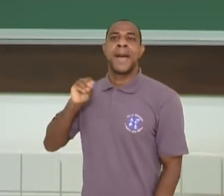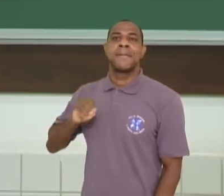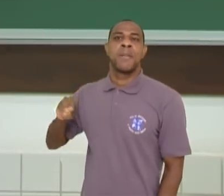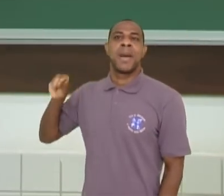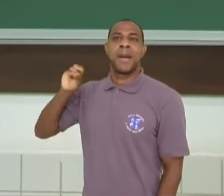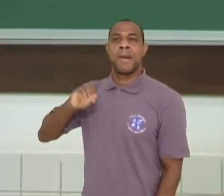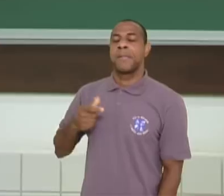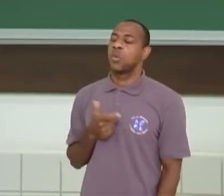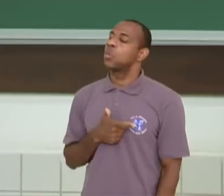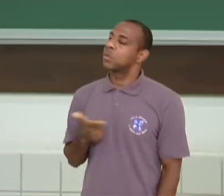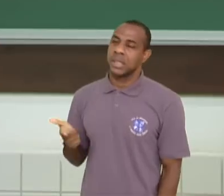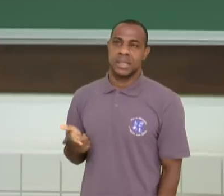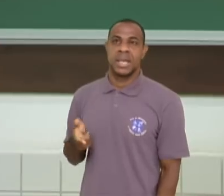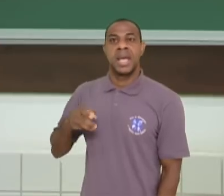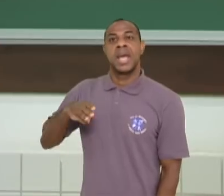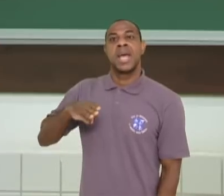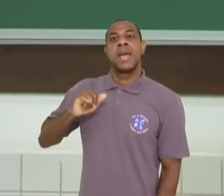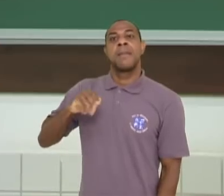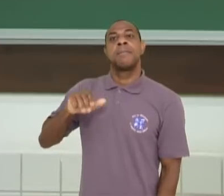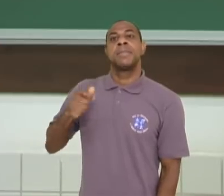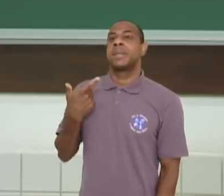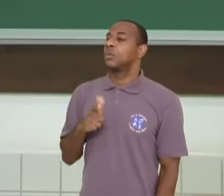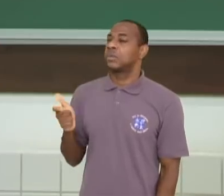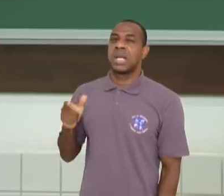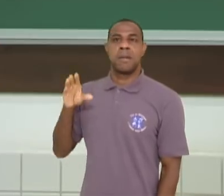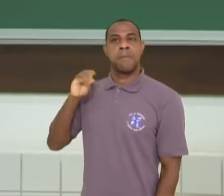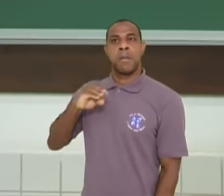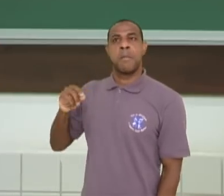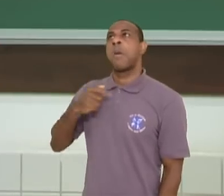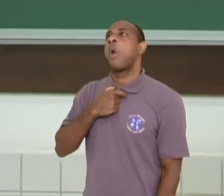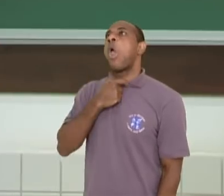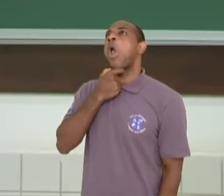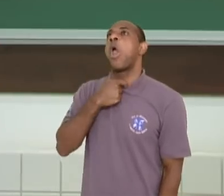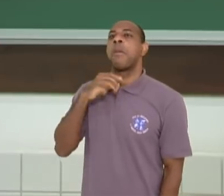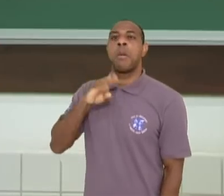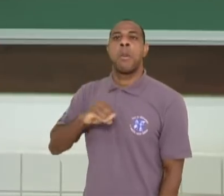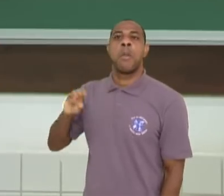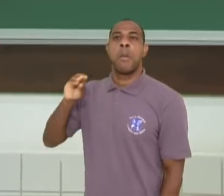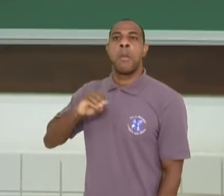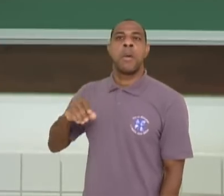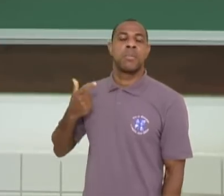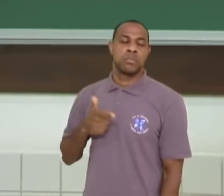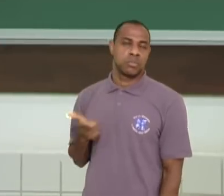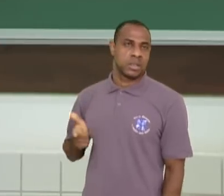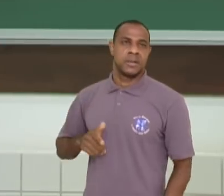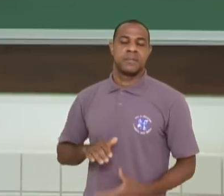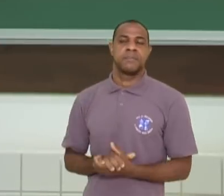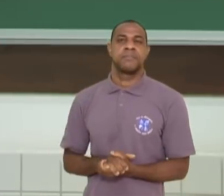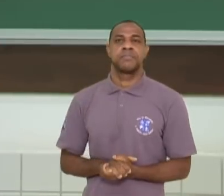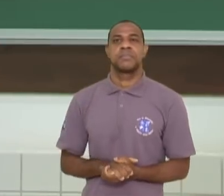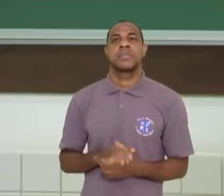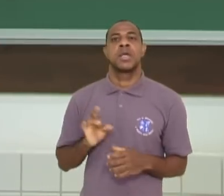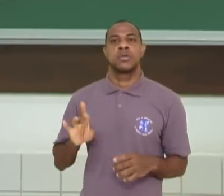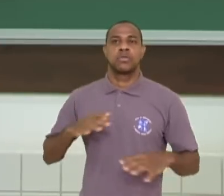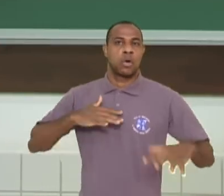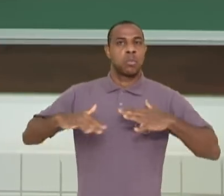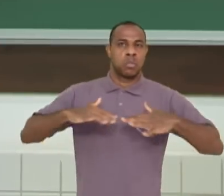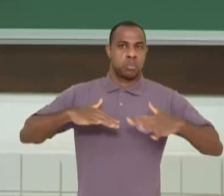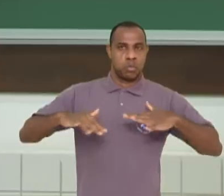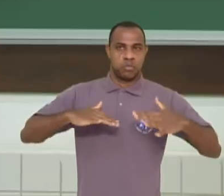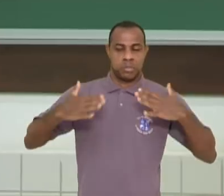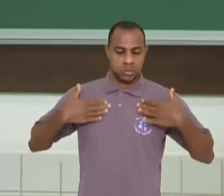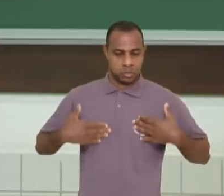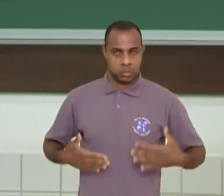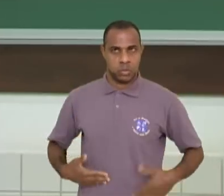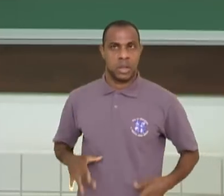na mímica. A ideia é realmente retratar as situações através de gestos corporais, através de movimentos faciais e de situações, né?